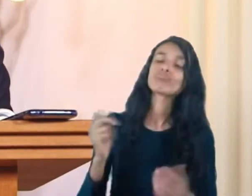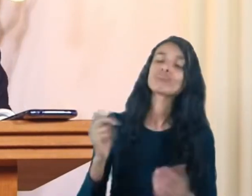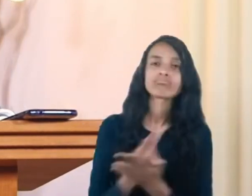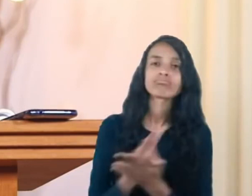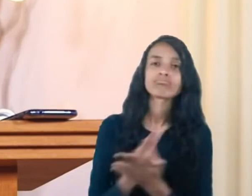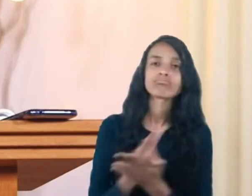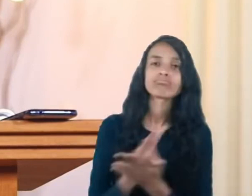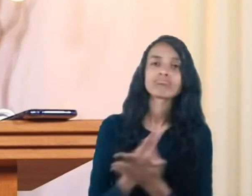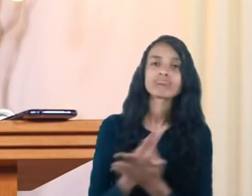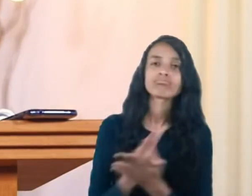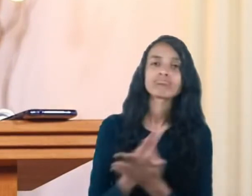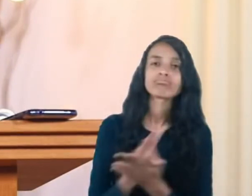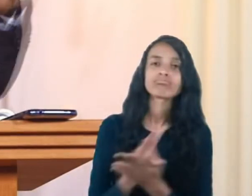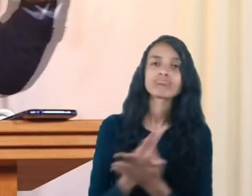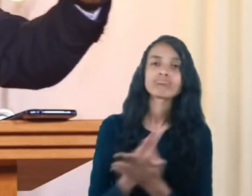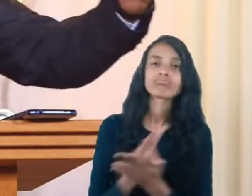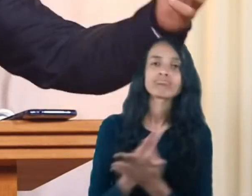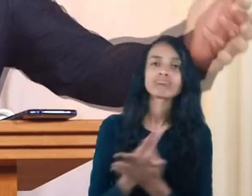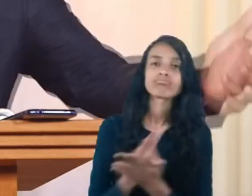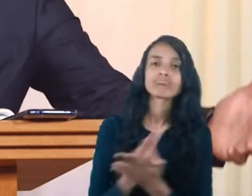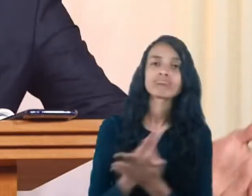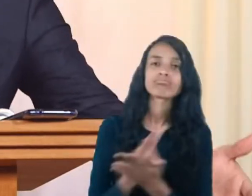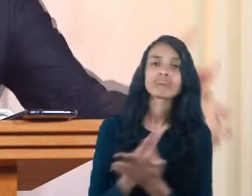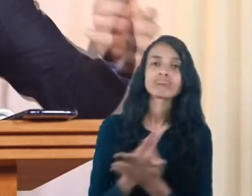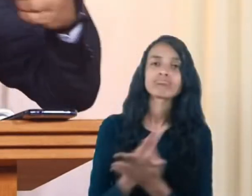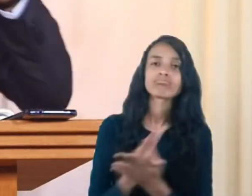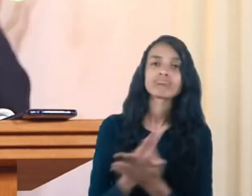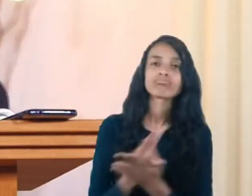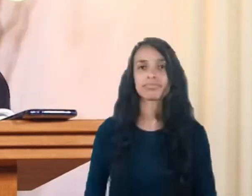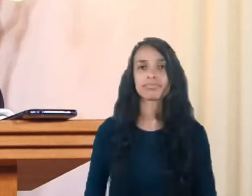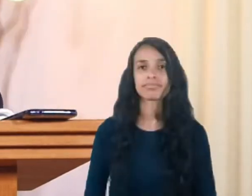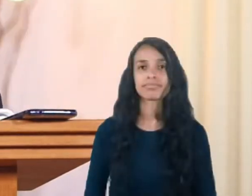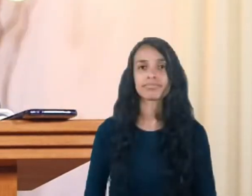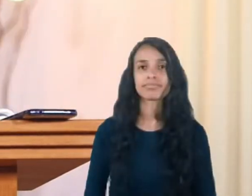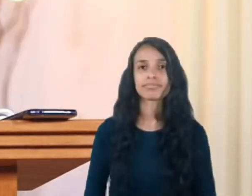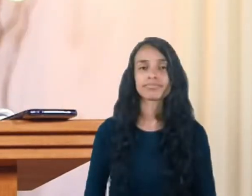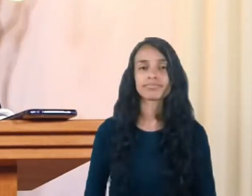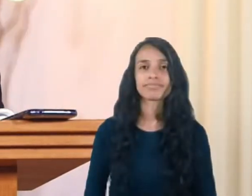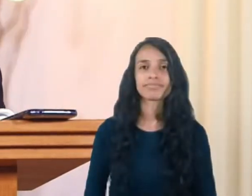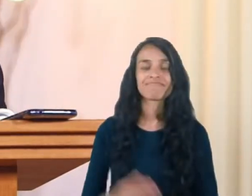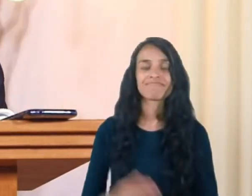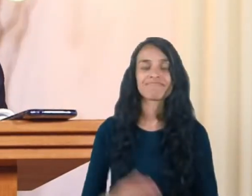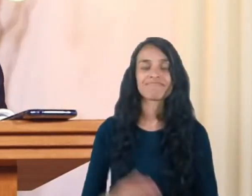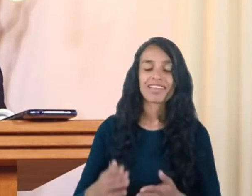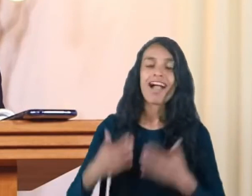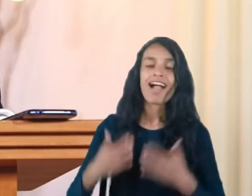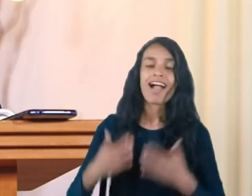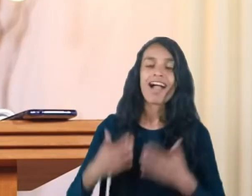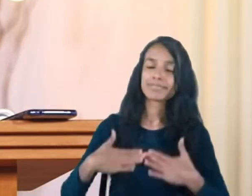as pessoas levaram o jovem vivo e consolados.